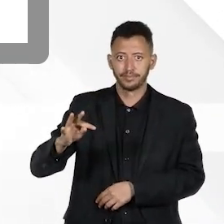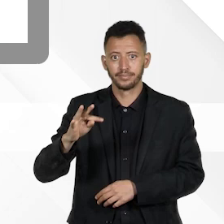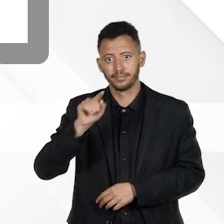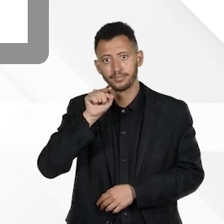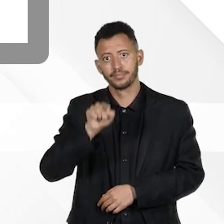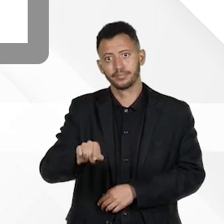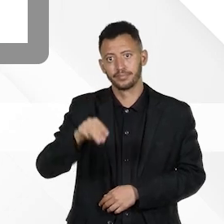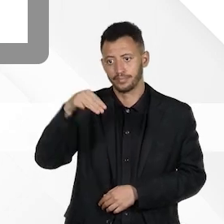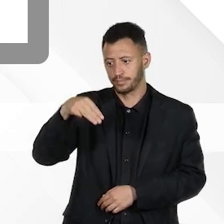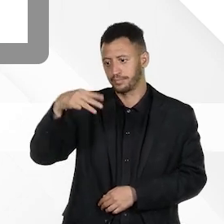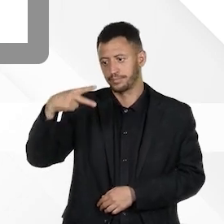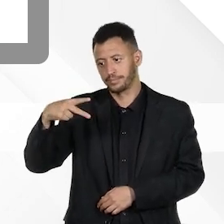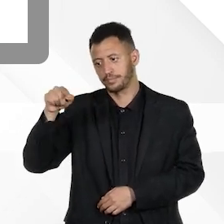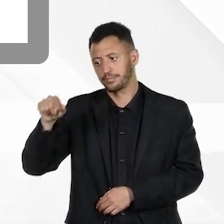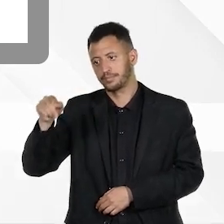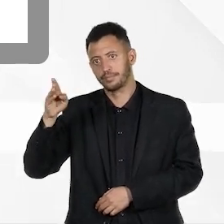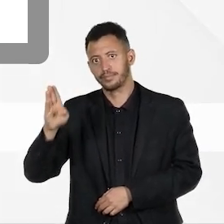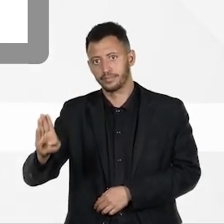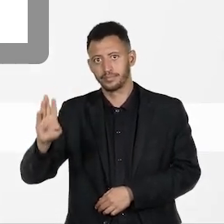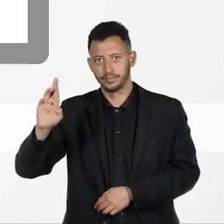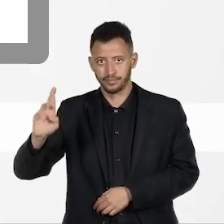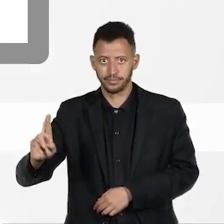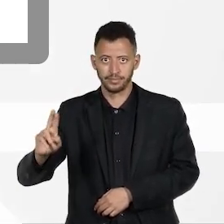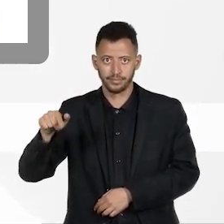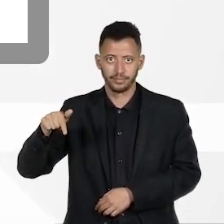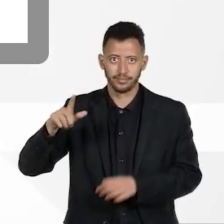que é o mpt.mp.br,